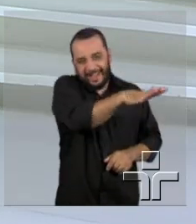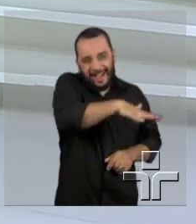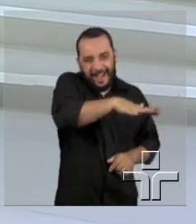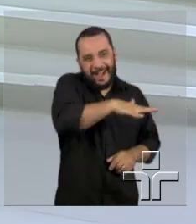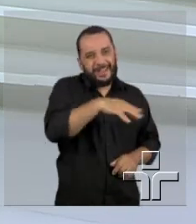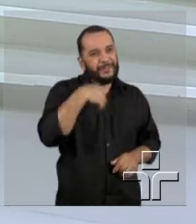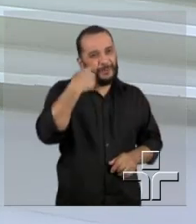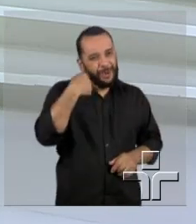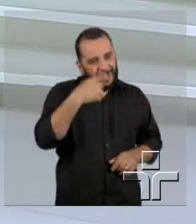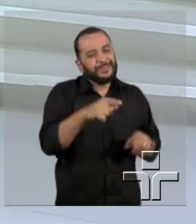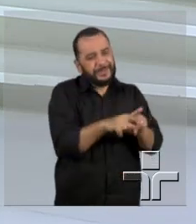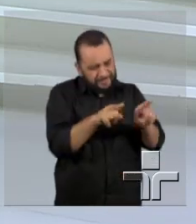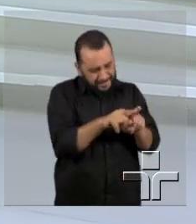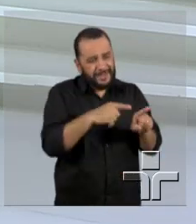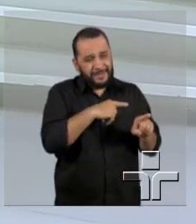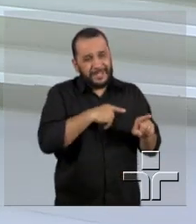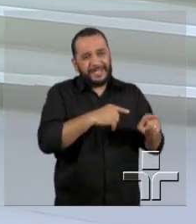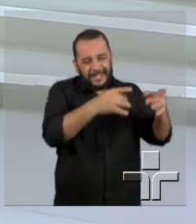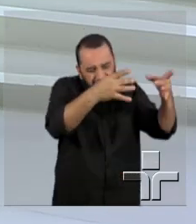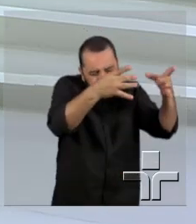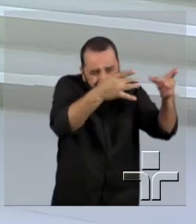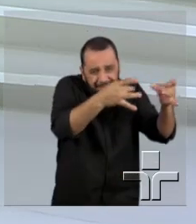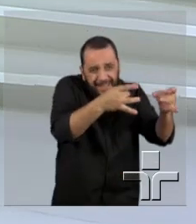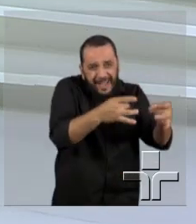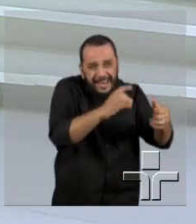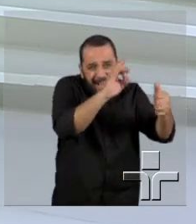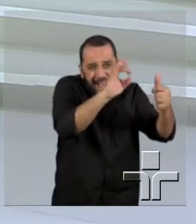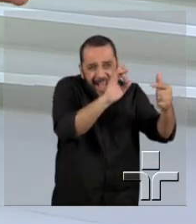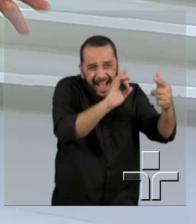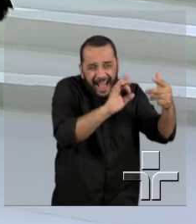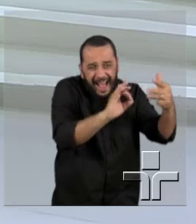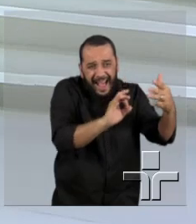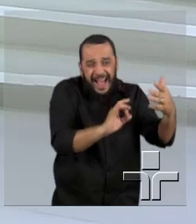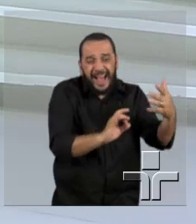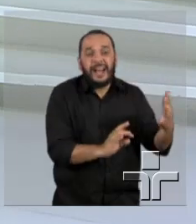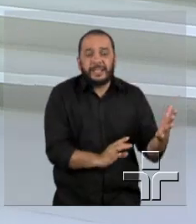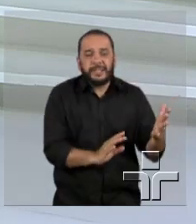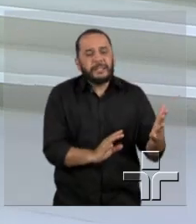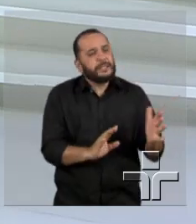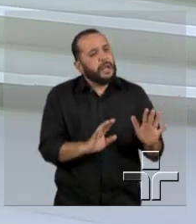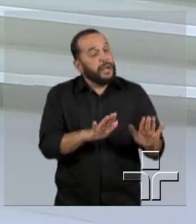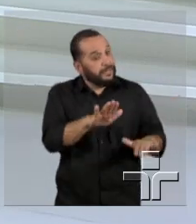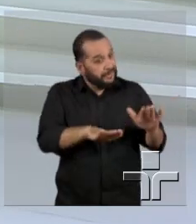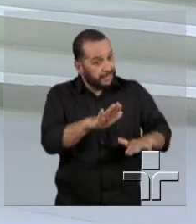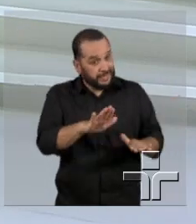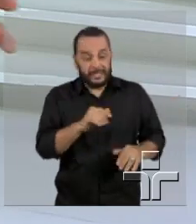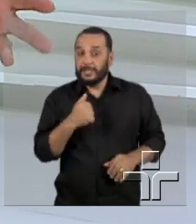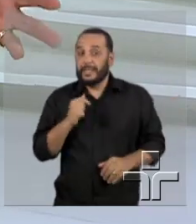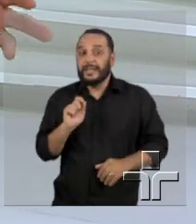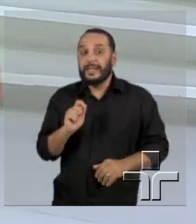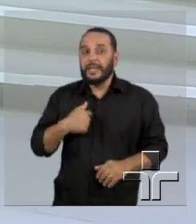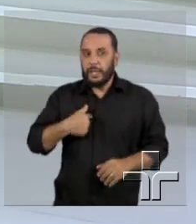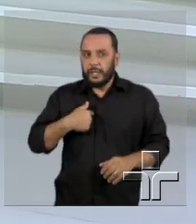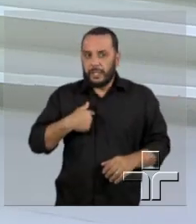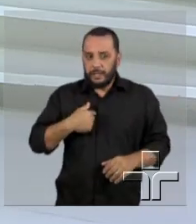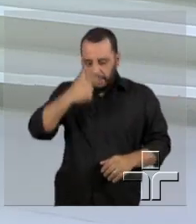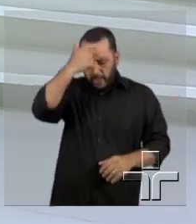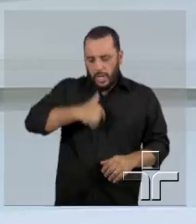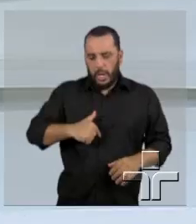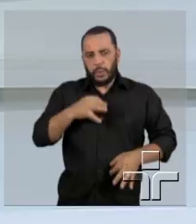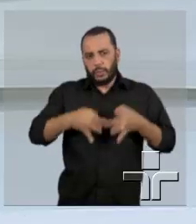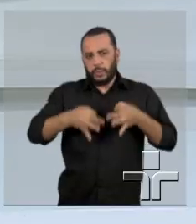exemplo, ou se o juiz decidiu em provas que nada tinham a ver com aquelas objeto de